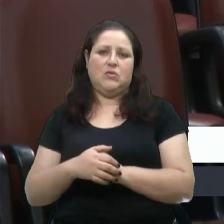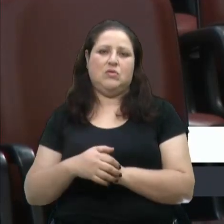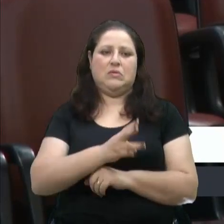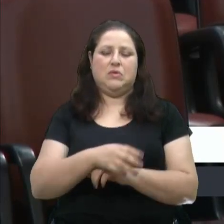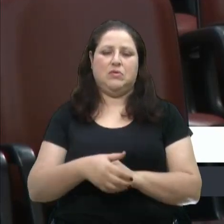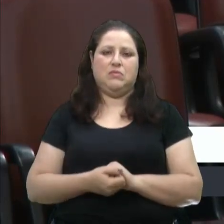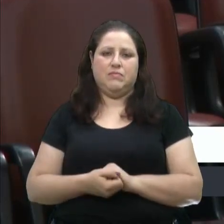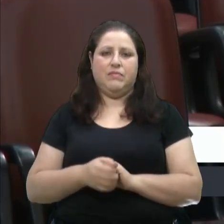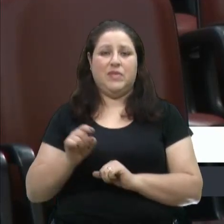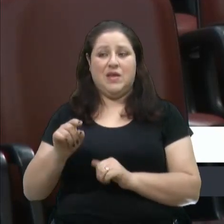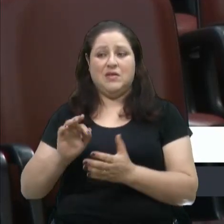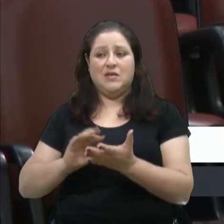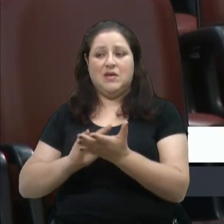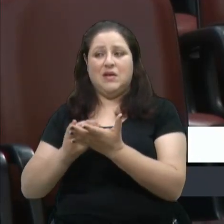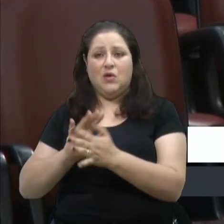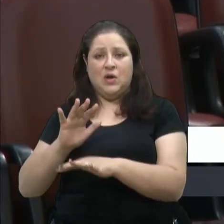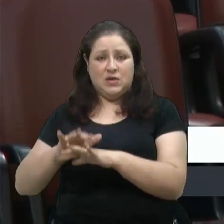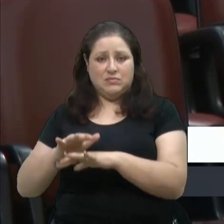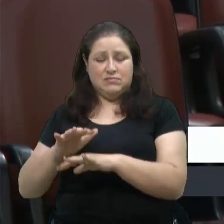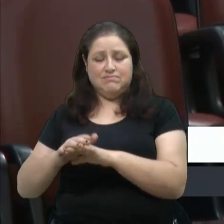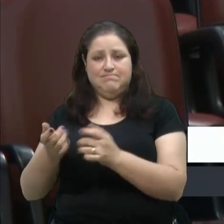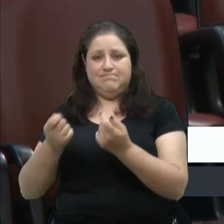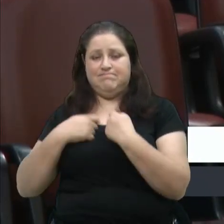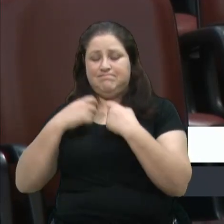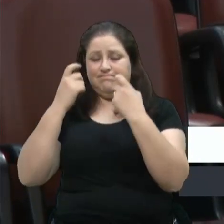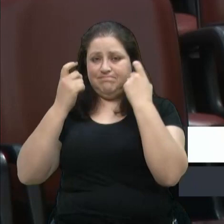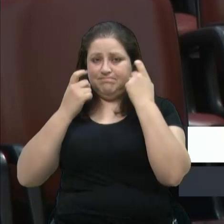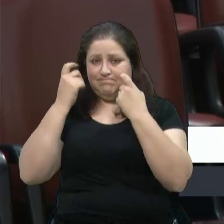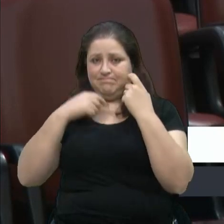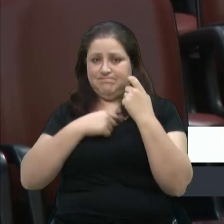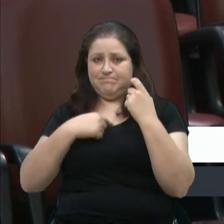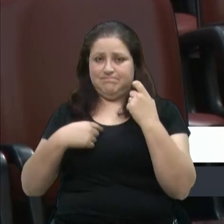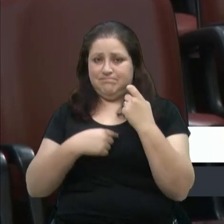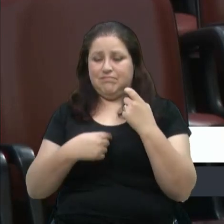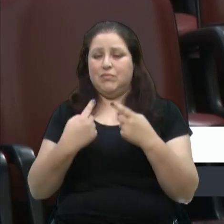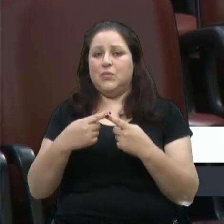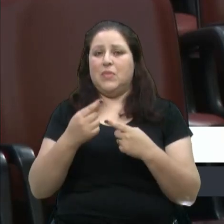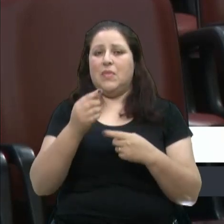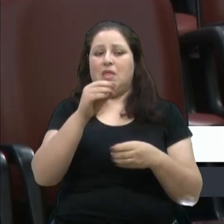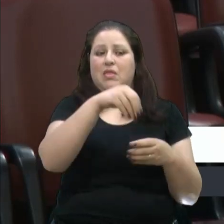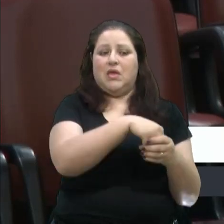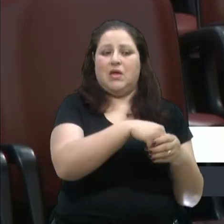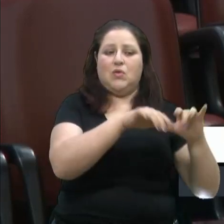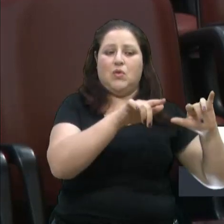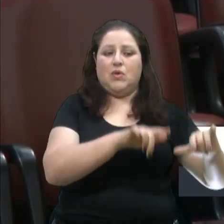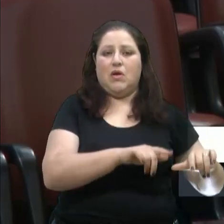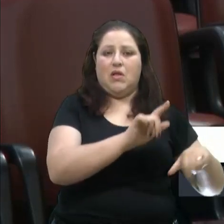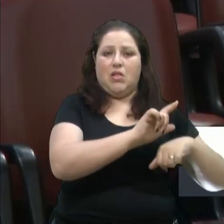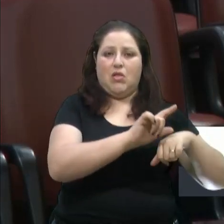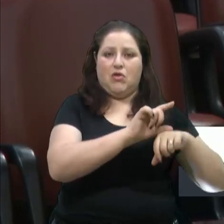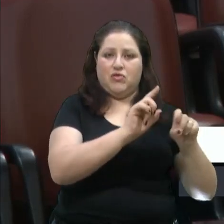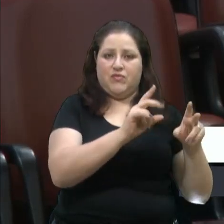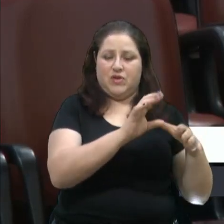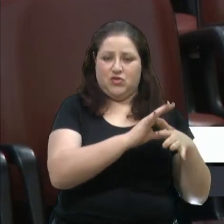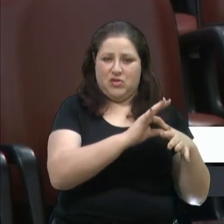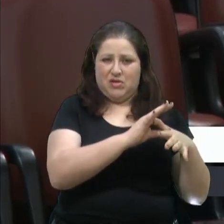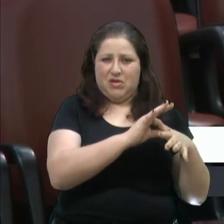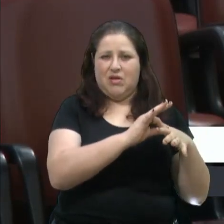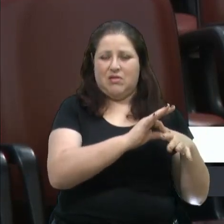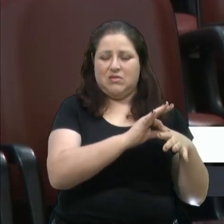nessa matemática professoras aqui me preocupa que lá no açougue não baixou então ele é professor zanquinho